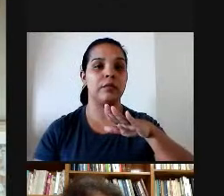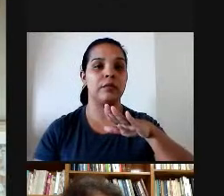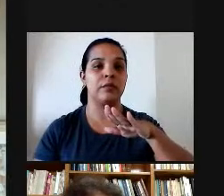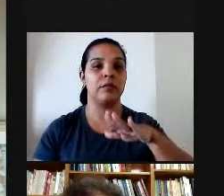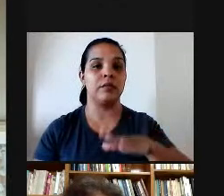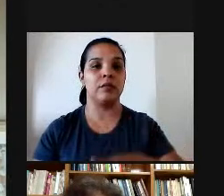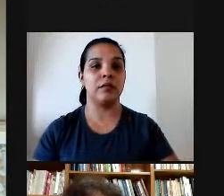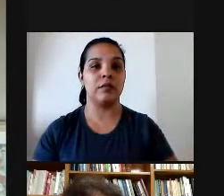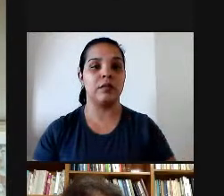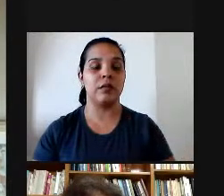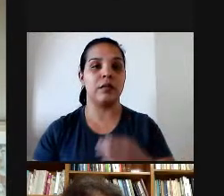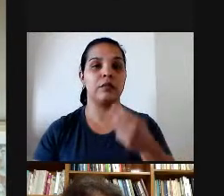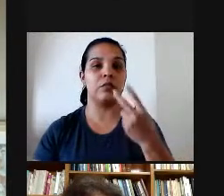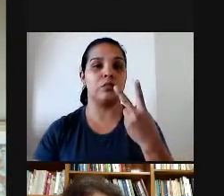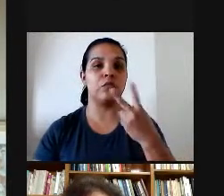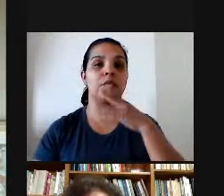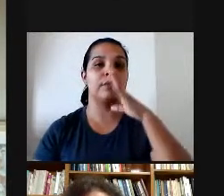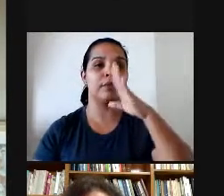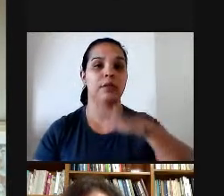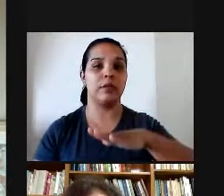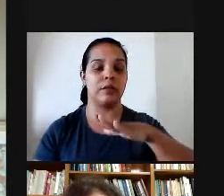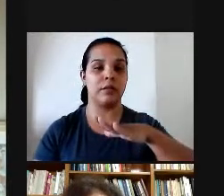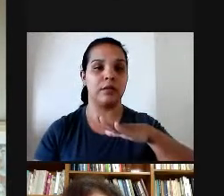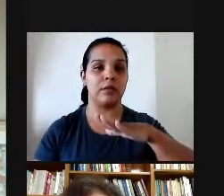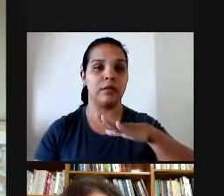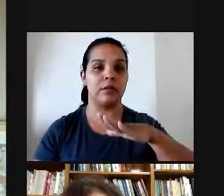às 14 horas. Né,